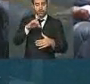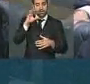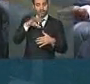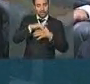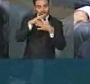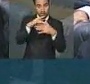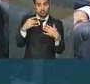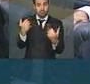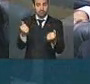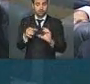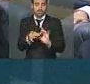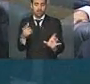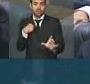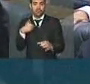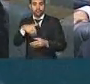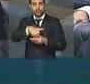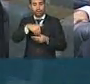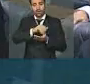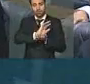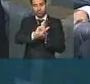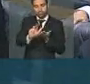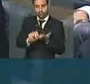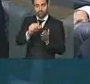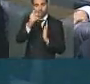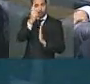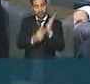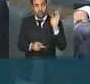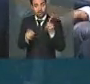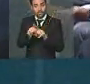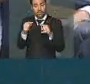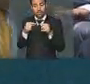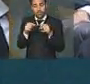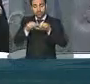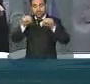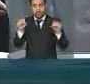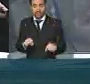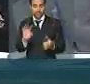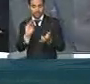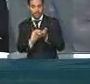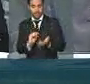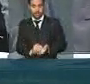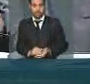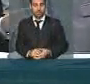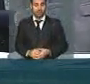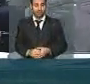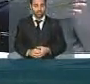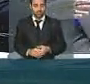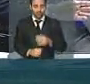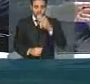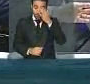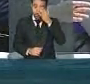votar as matérias dentro dessa sequência e nessa sistemática. senhor presidente